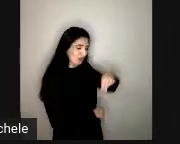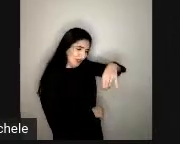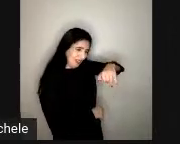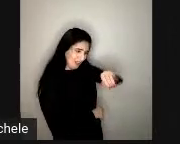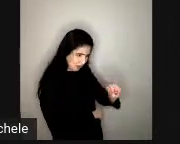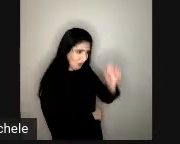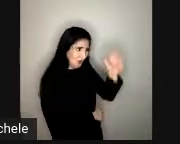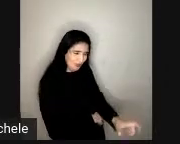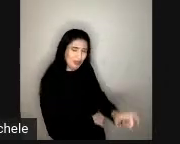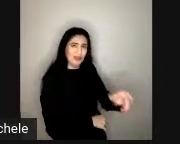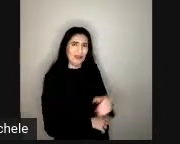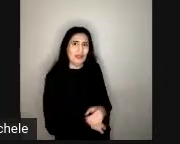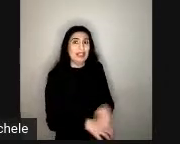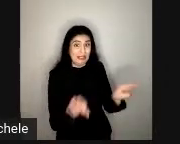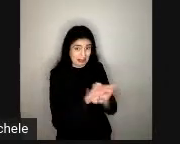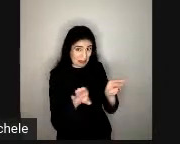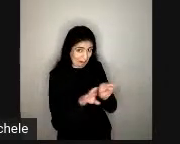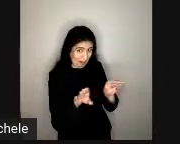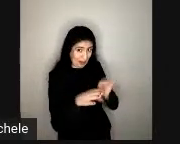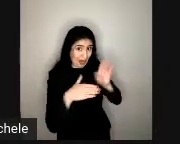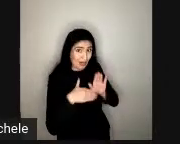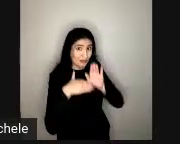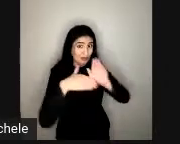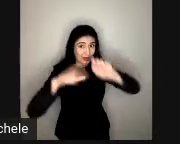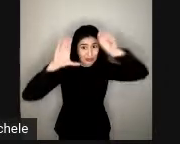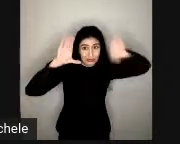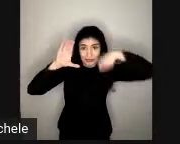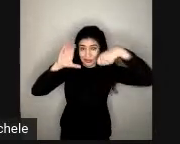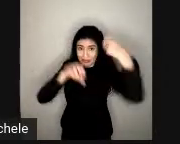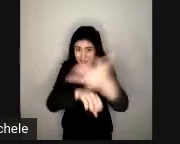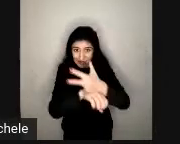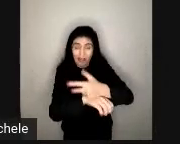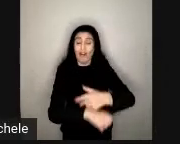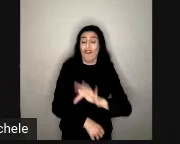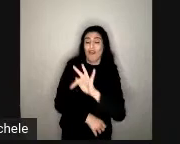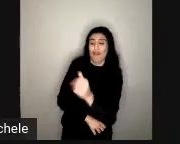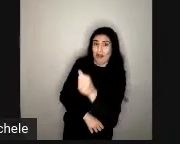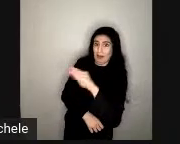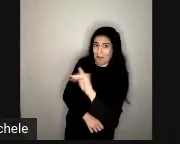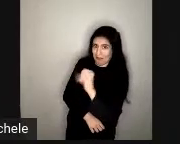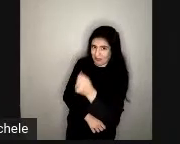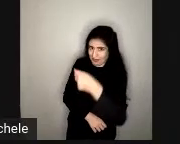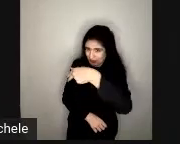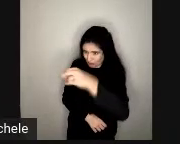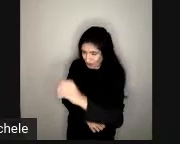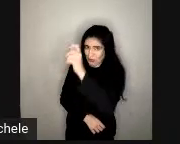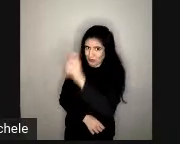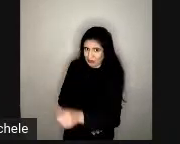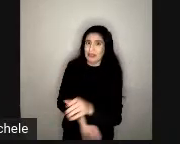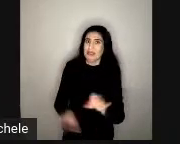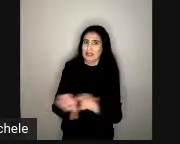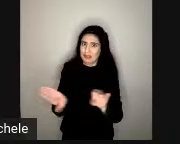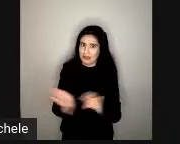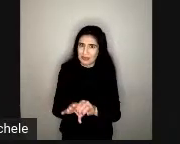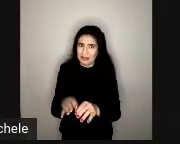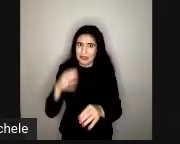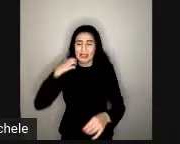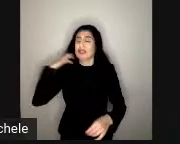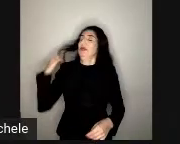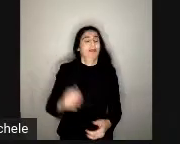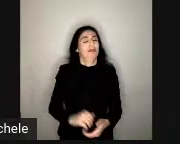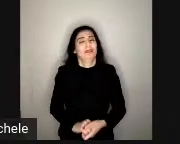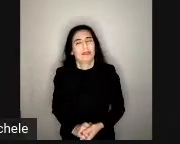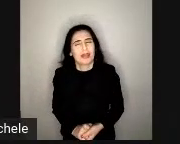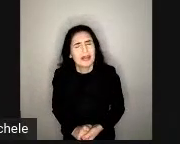aqui com o vídeo, ao Fabiano, que tratou de toda a parte de mídia, né?